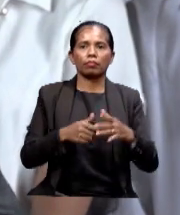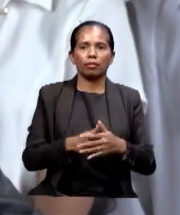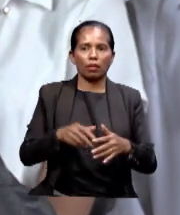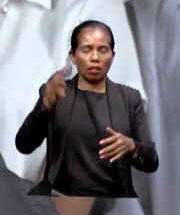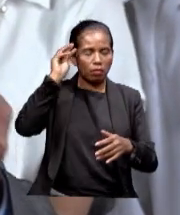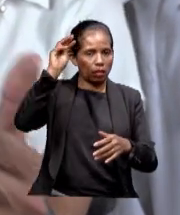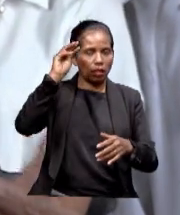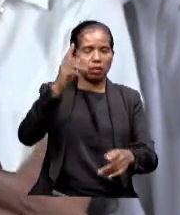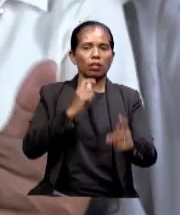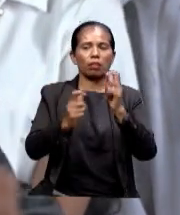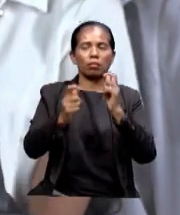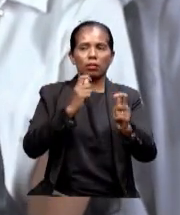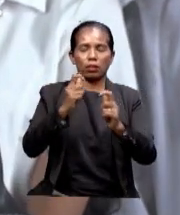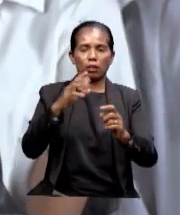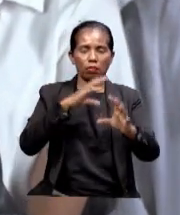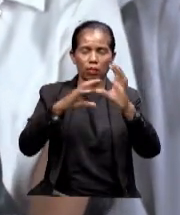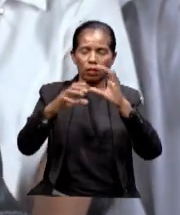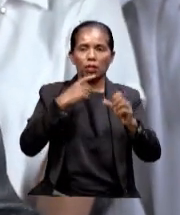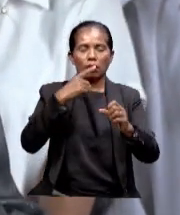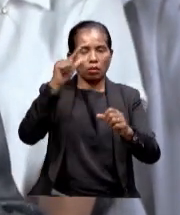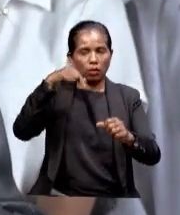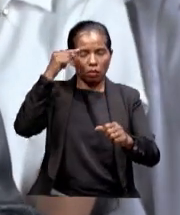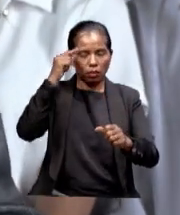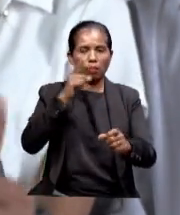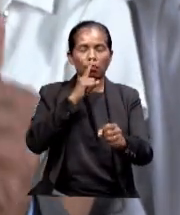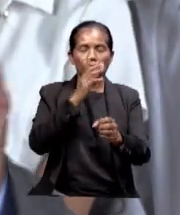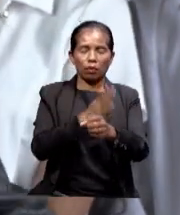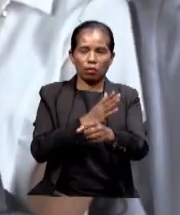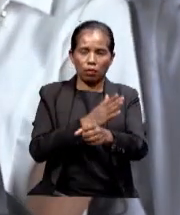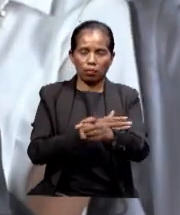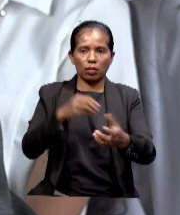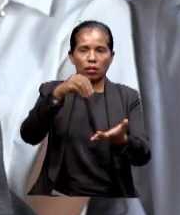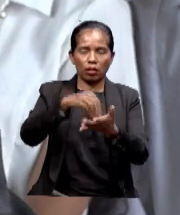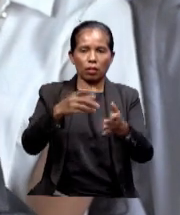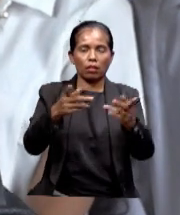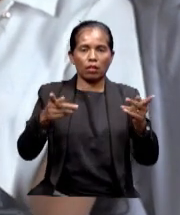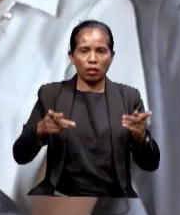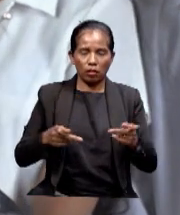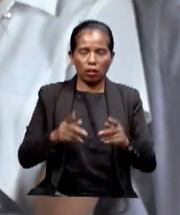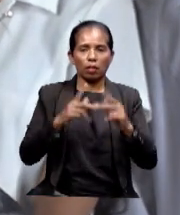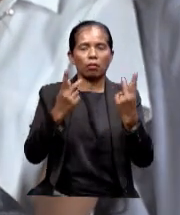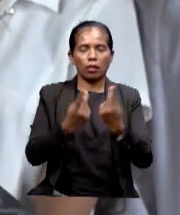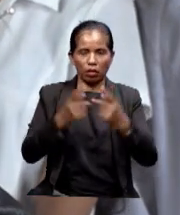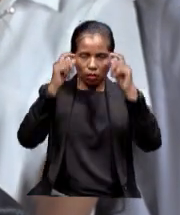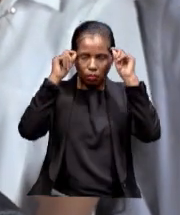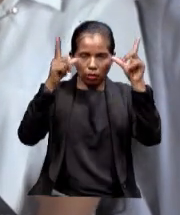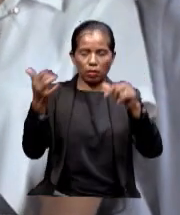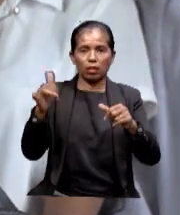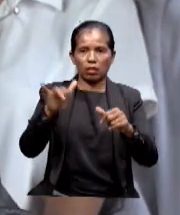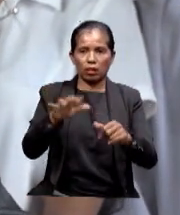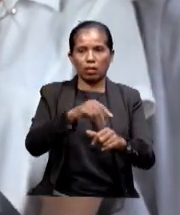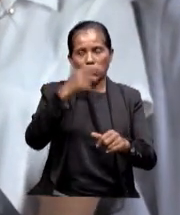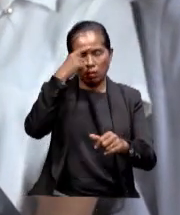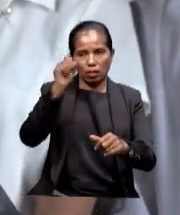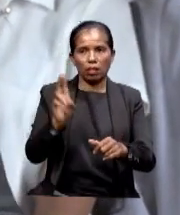ministro Transporte e Comunicação explica, governo promove e cria condição para empresário timor-oansira. Também tem